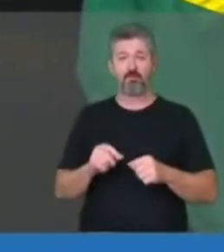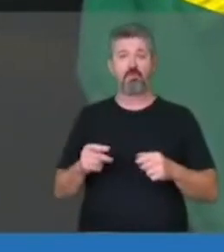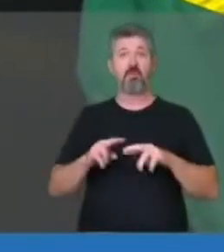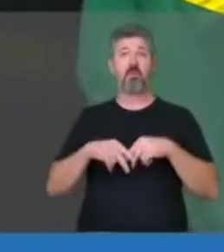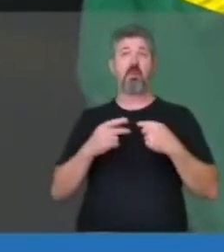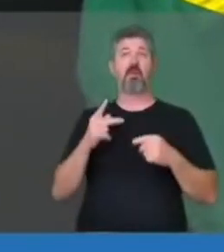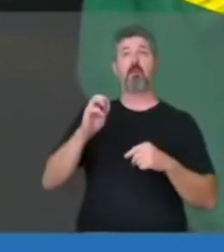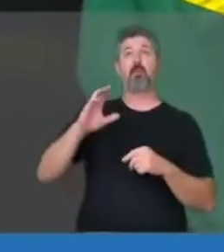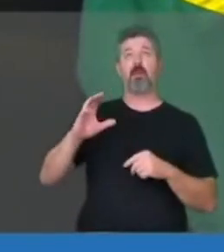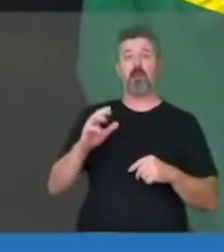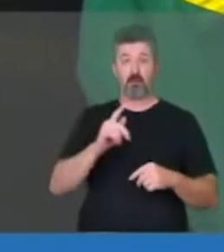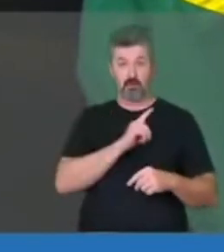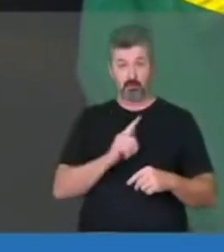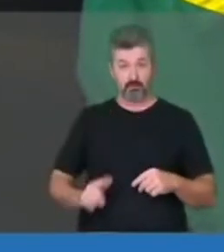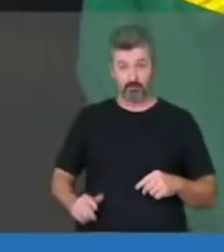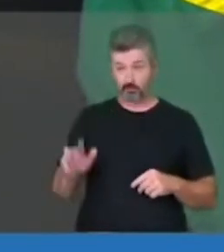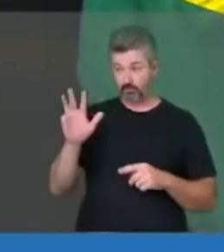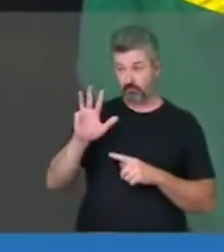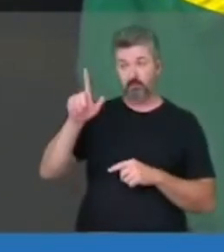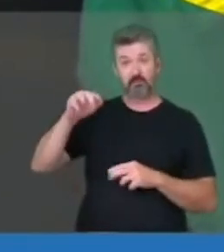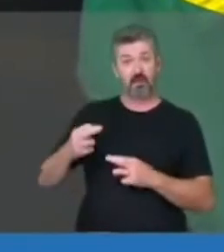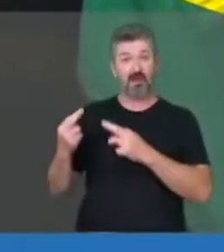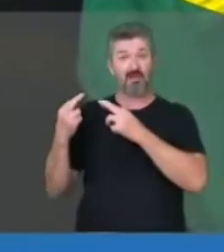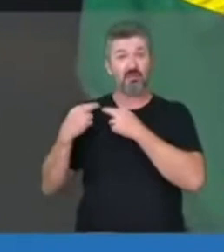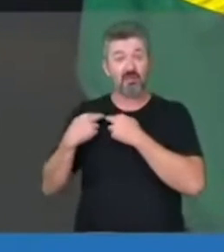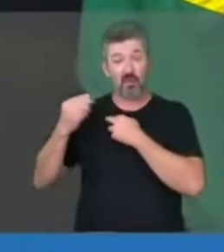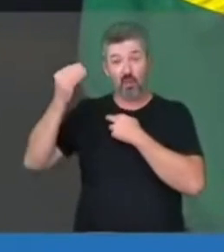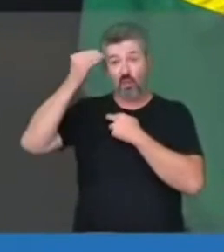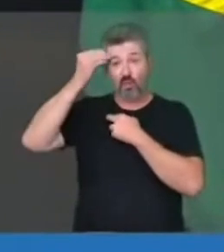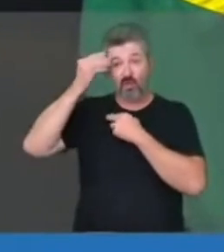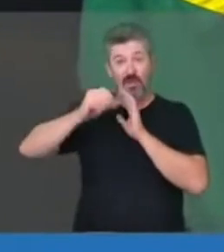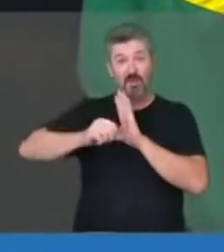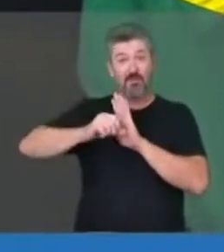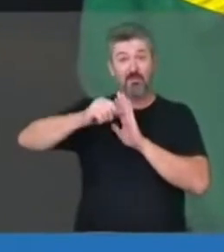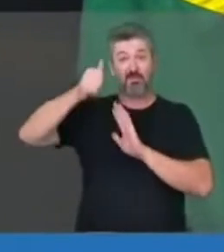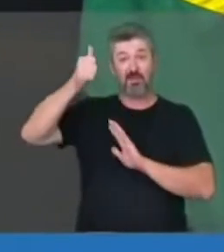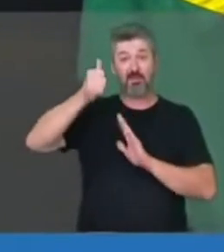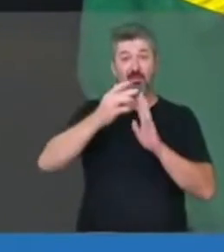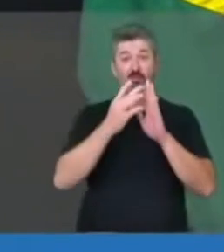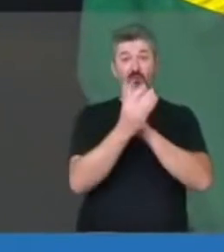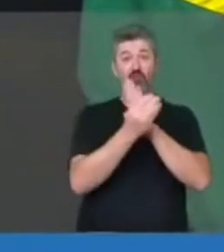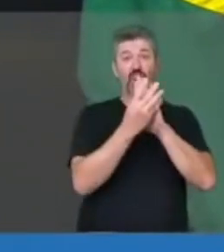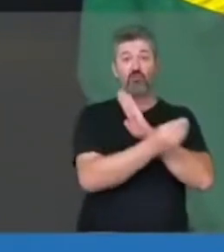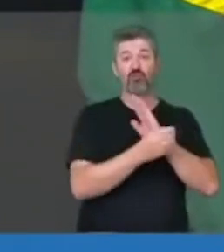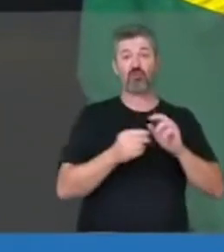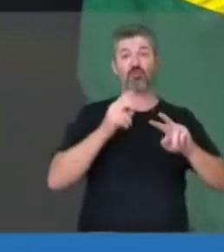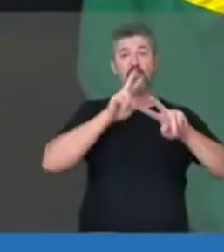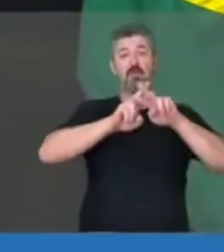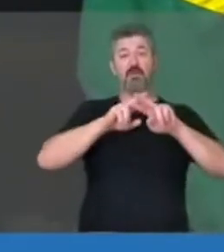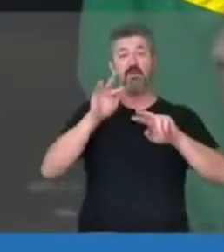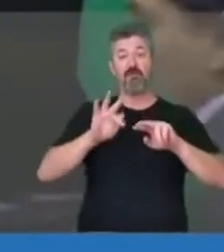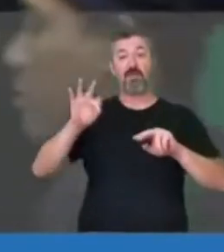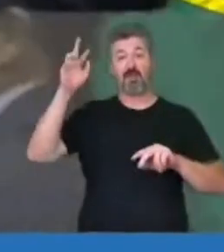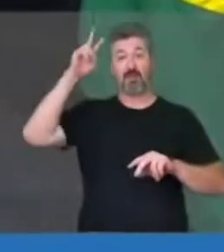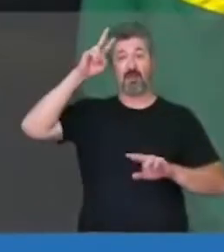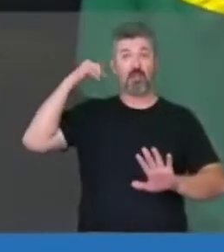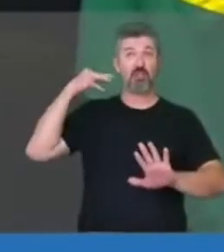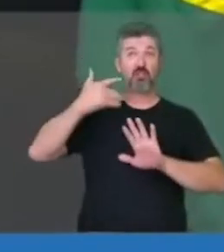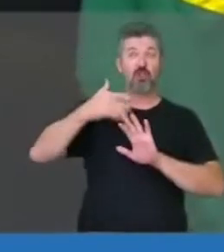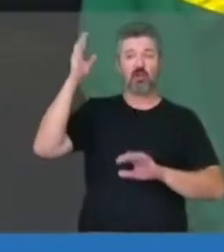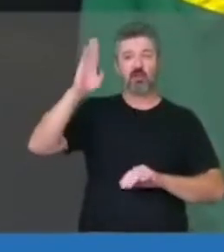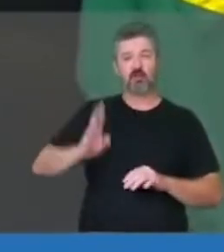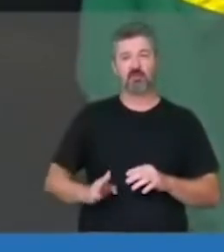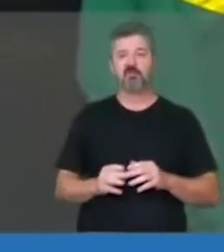PEC o governo Lula foi o responsável pela primeira fuga de presídio federal da história do